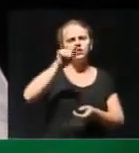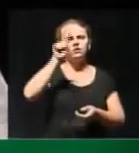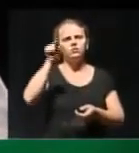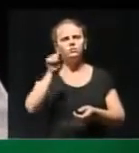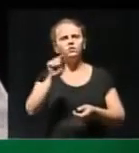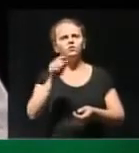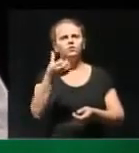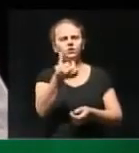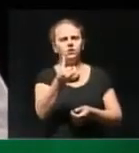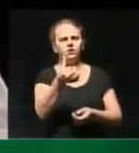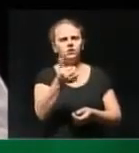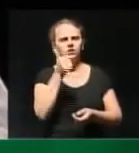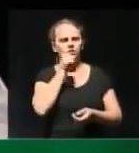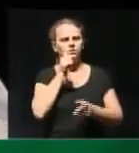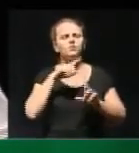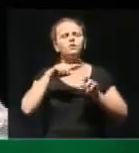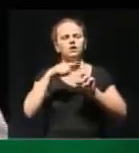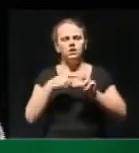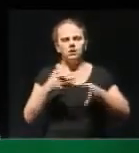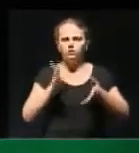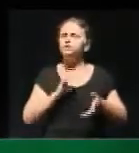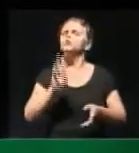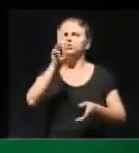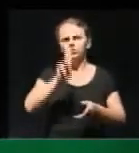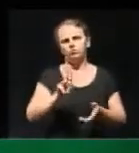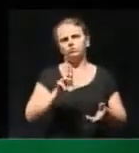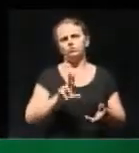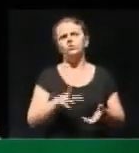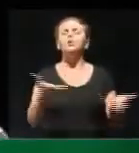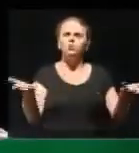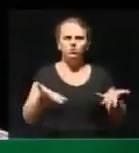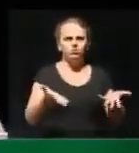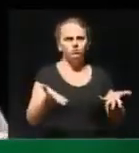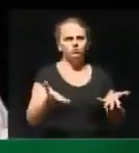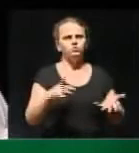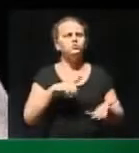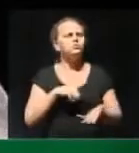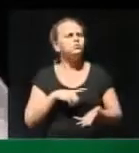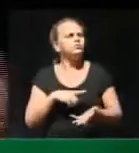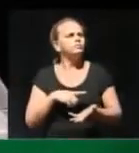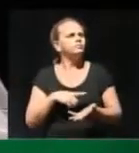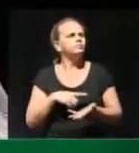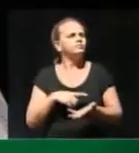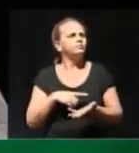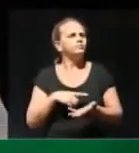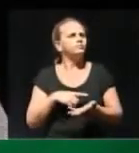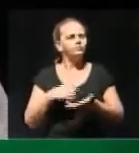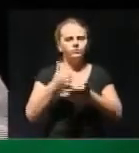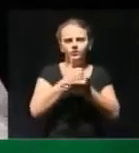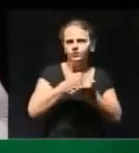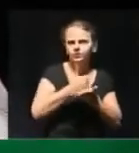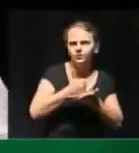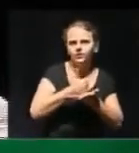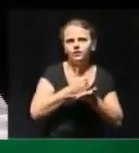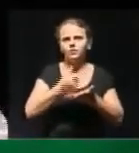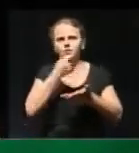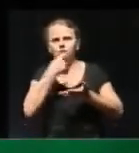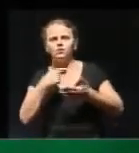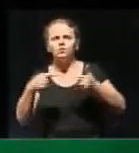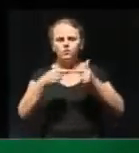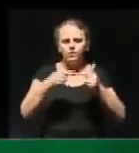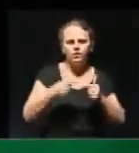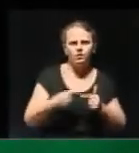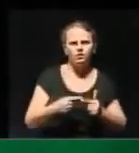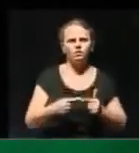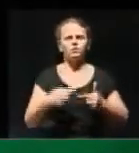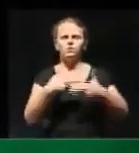elevada significância estatística, e hoje, com os recursos mais atualizados, com novas drogas e a combinação de diversos